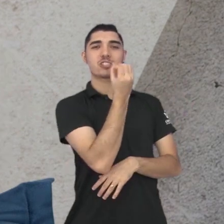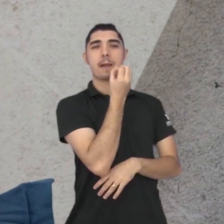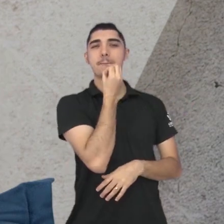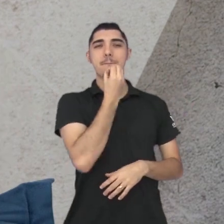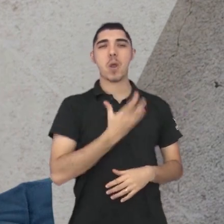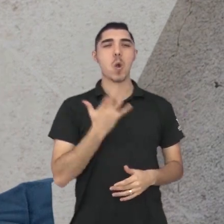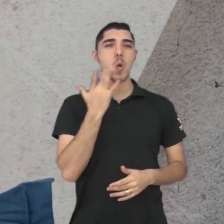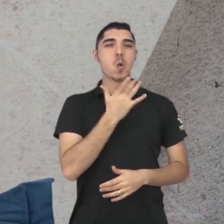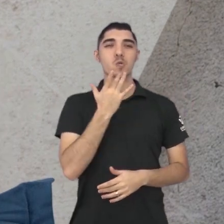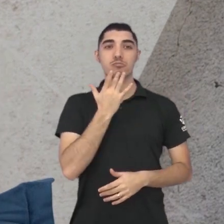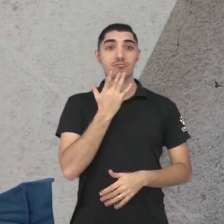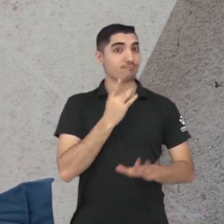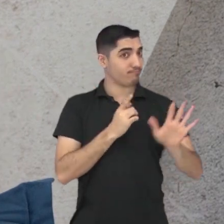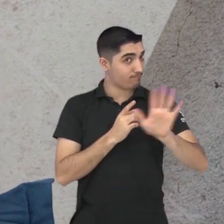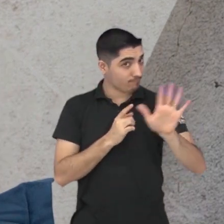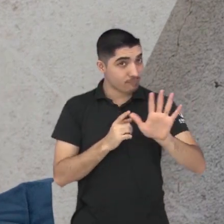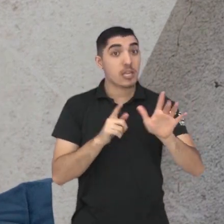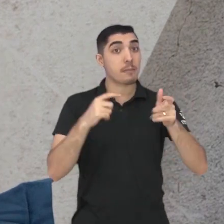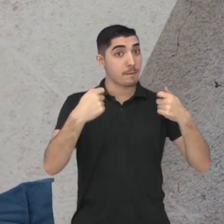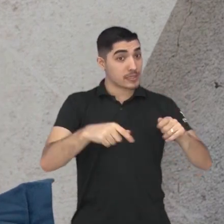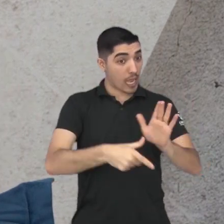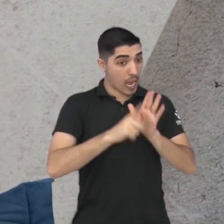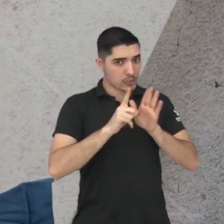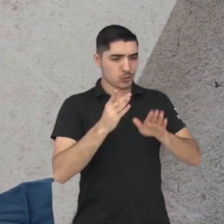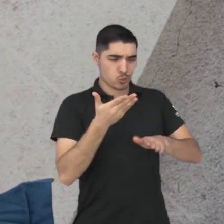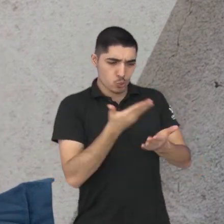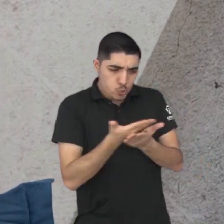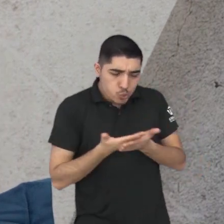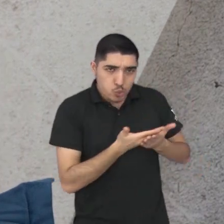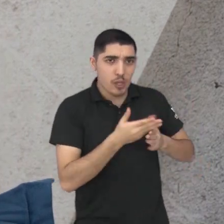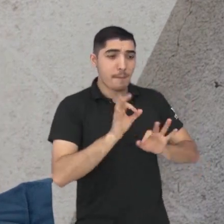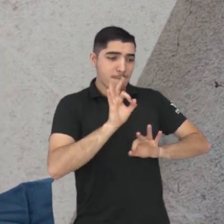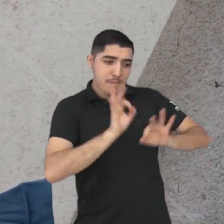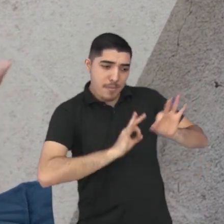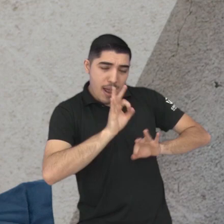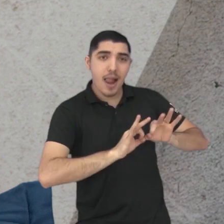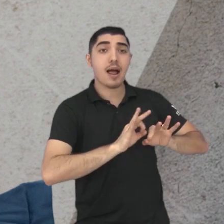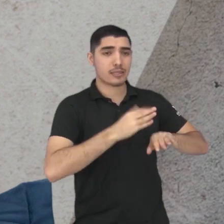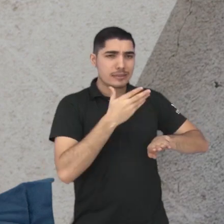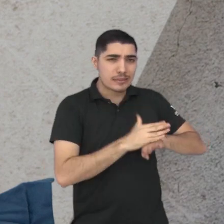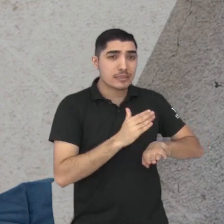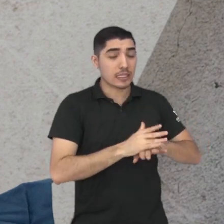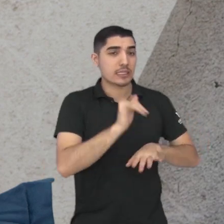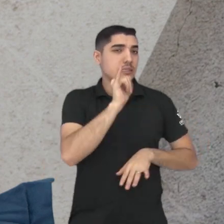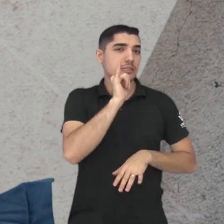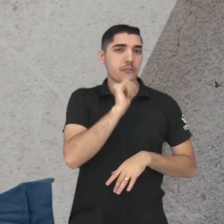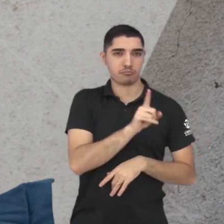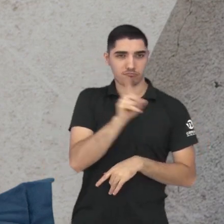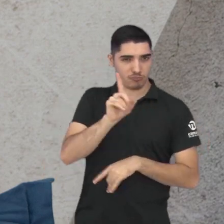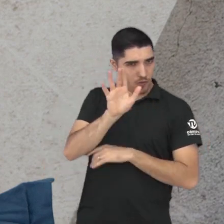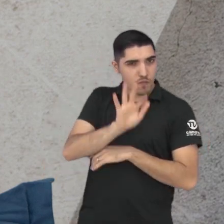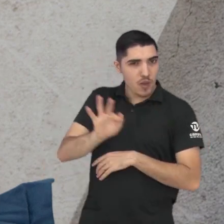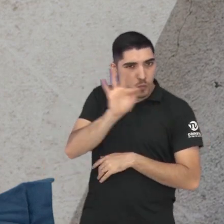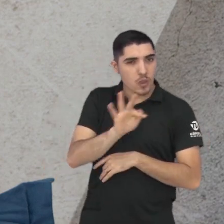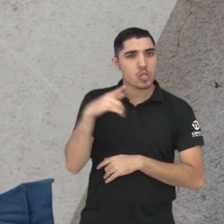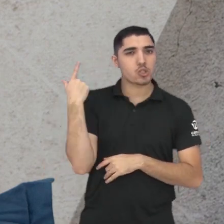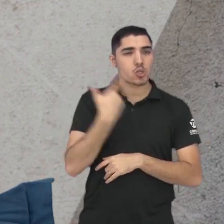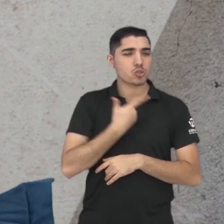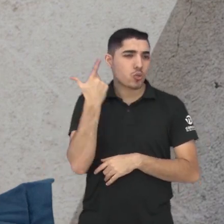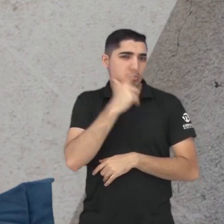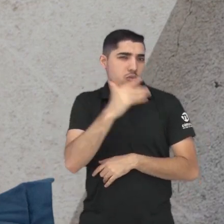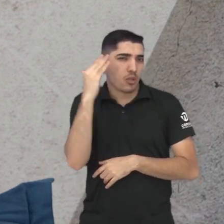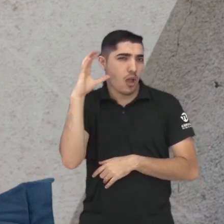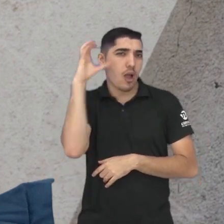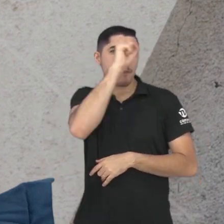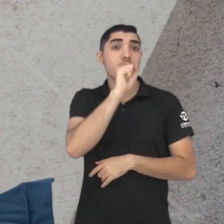Mas requer muito preparo, muito estudo antes. Então, além da gente estudar várias áreas durante a época da faculdade, a gente se depara, por exemplo, que